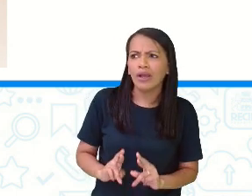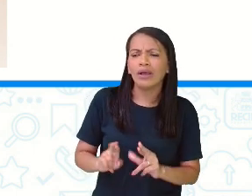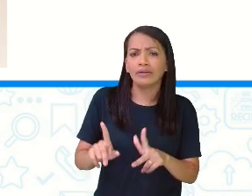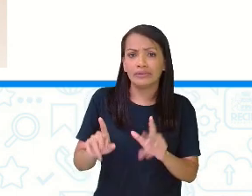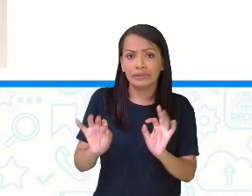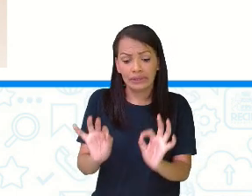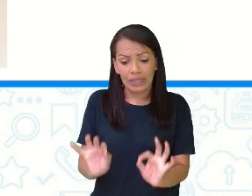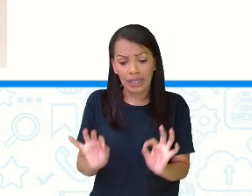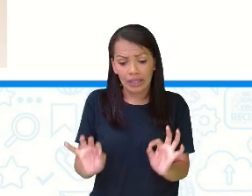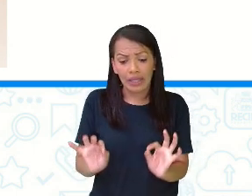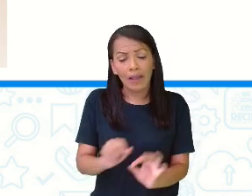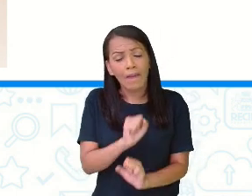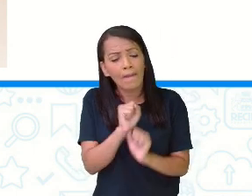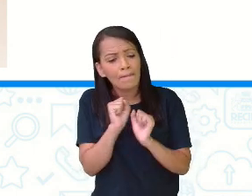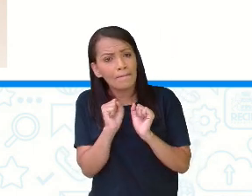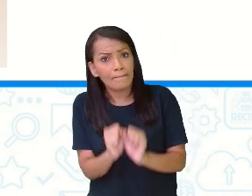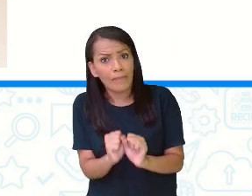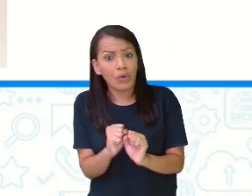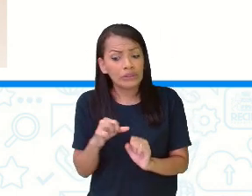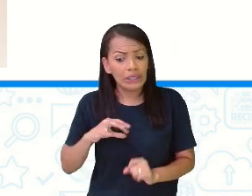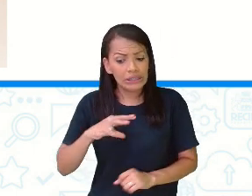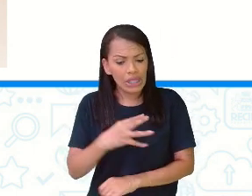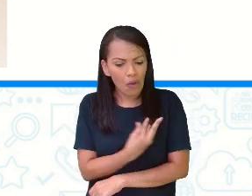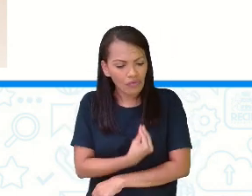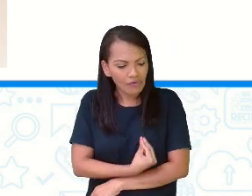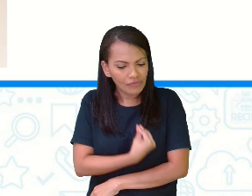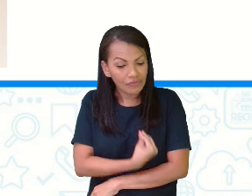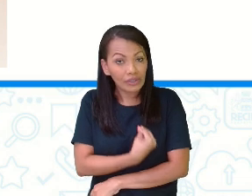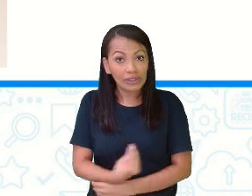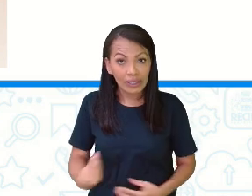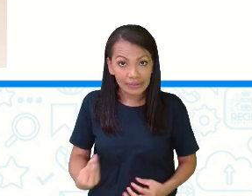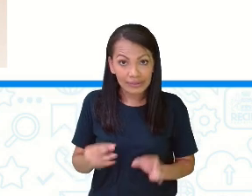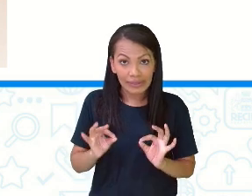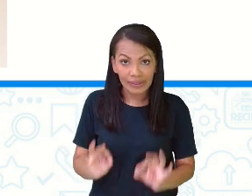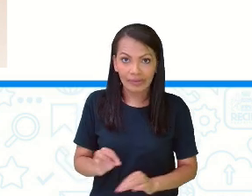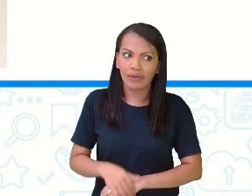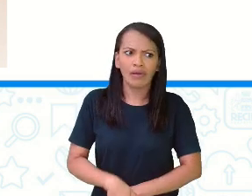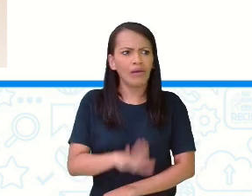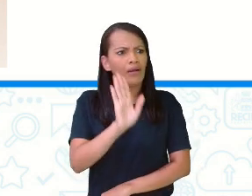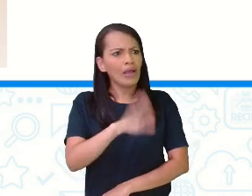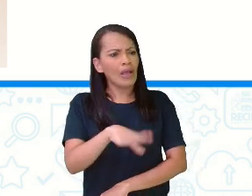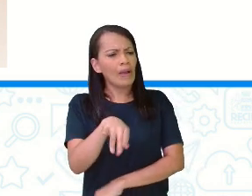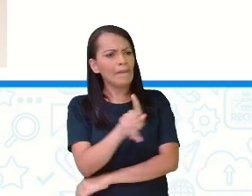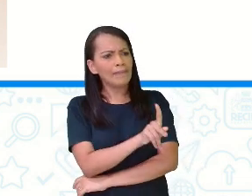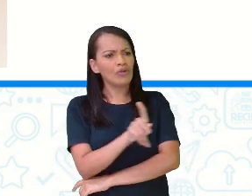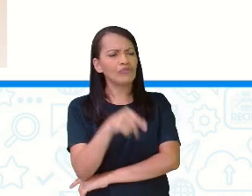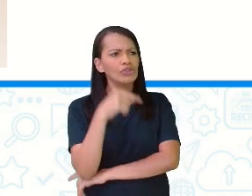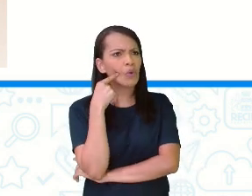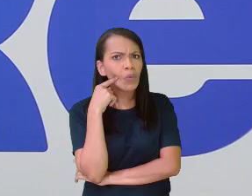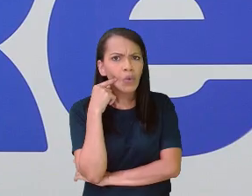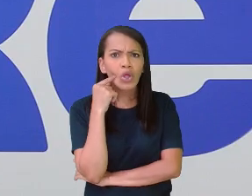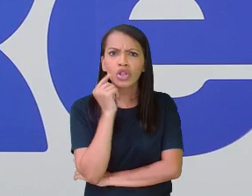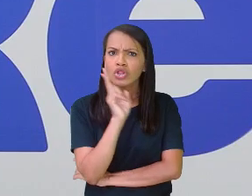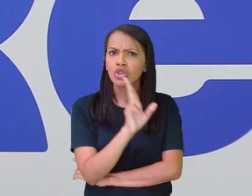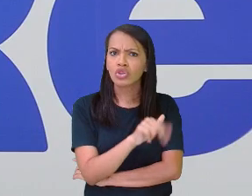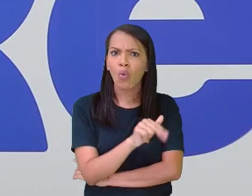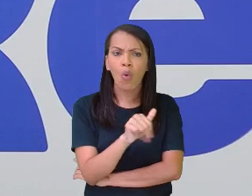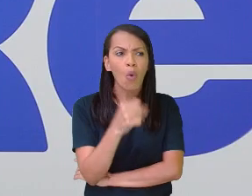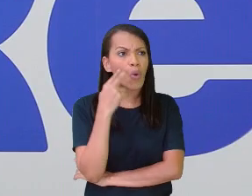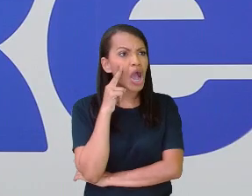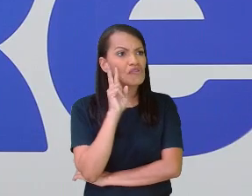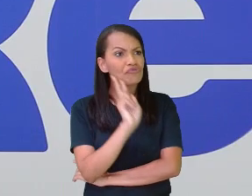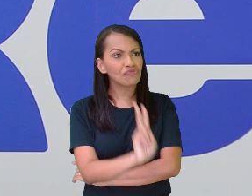tá certo? Para poder salvar essas vidas, Poxa, ok? professora Mauricéia, eu nunca tinha lido esse artigo,